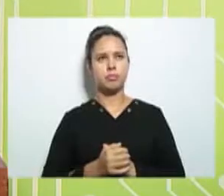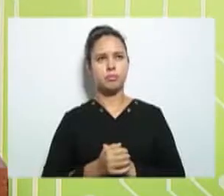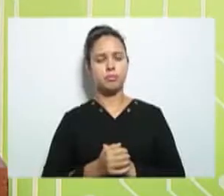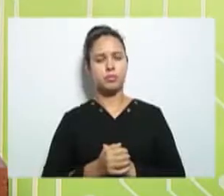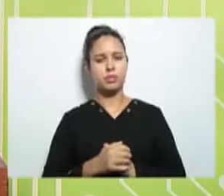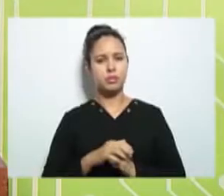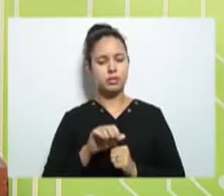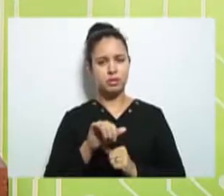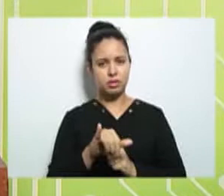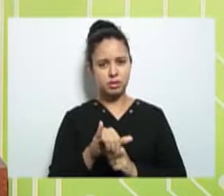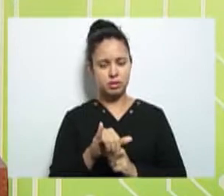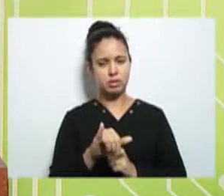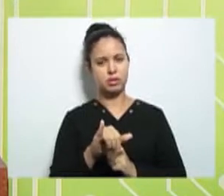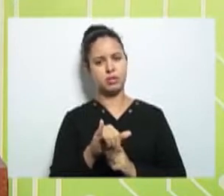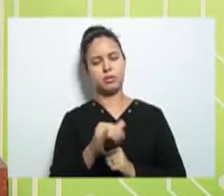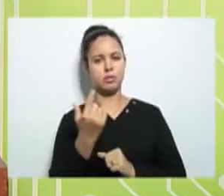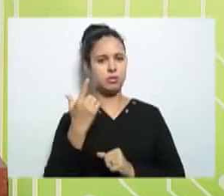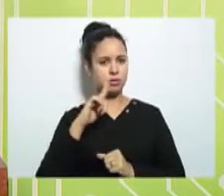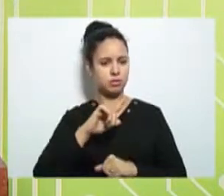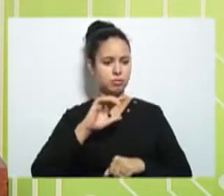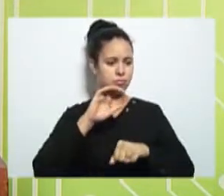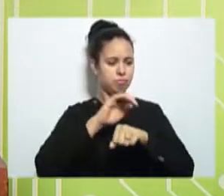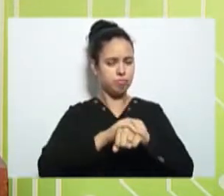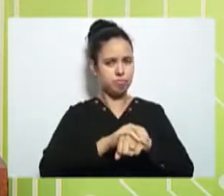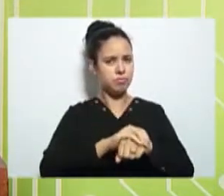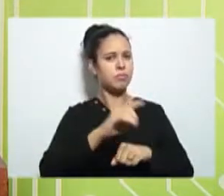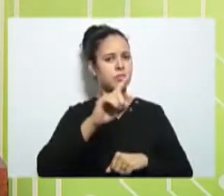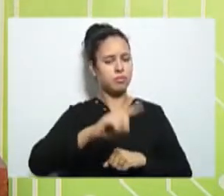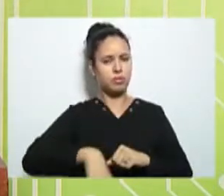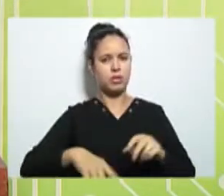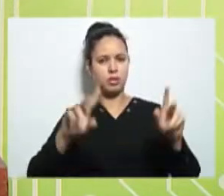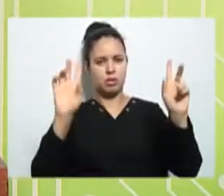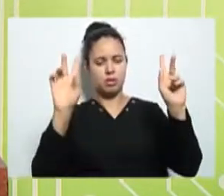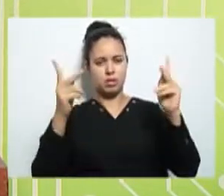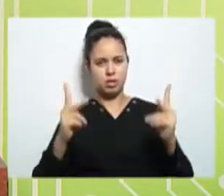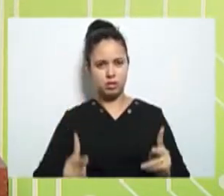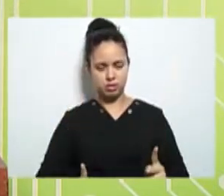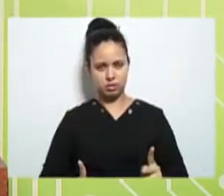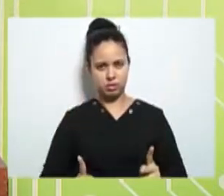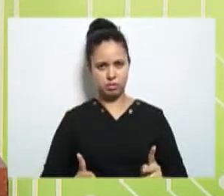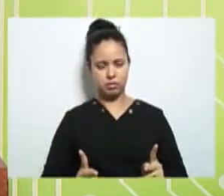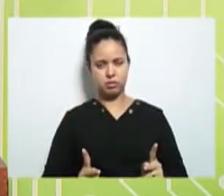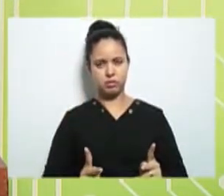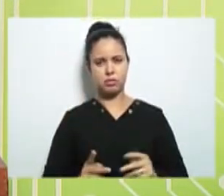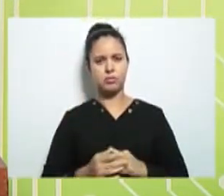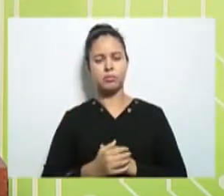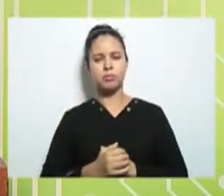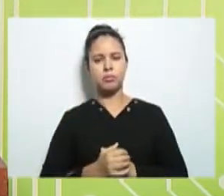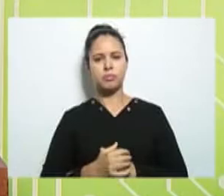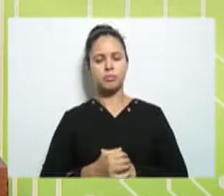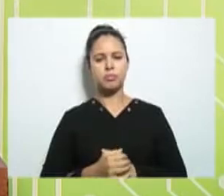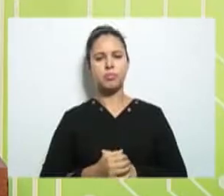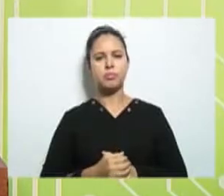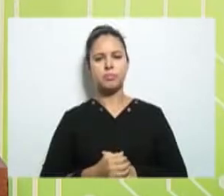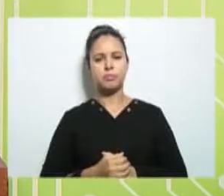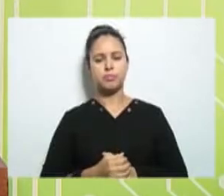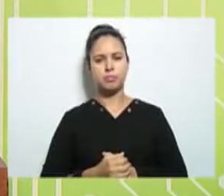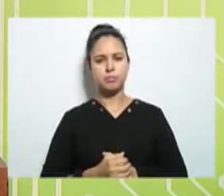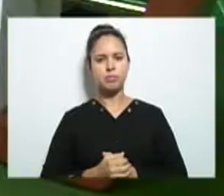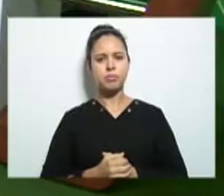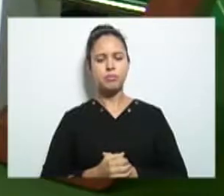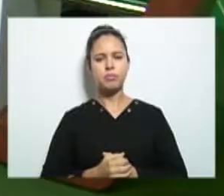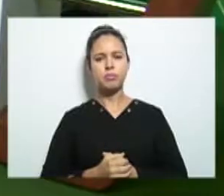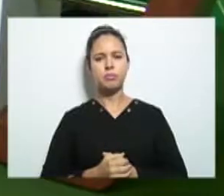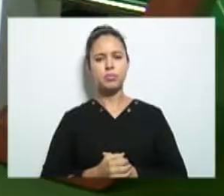Se conseguir chutar, é o hardware, né? Se não conseguir chutar, então, opa, não é hardware. Brincadeiras à parte, né? Mas é para